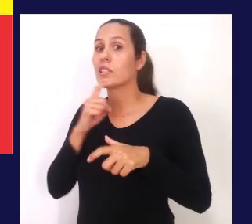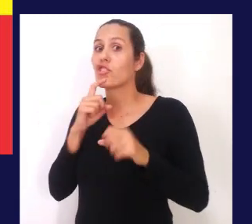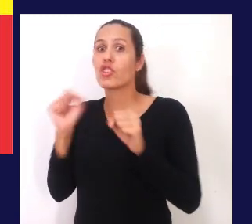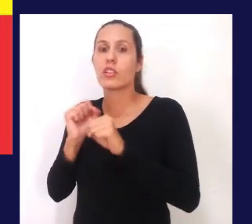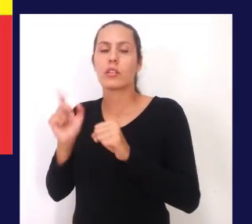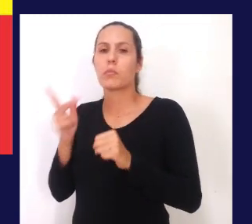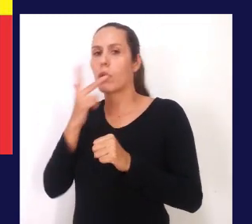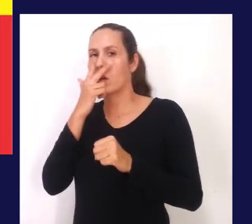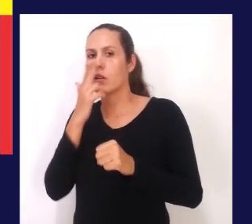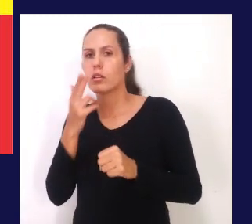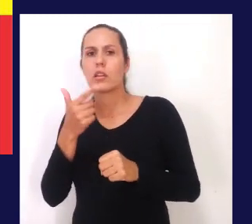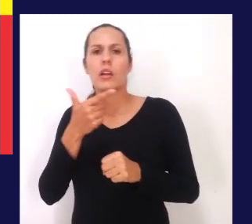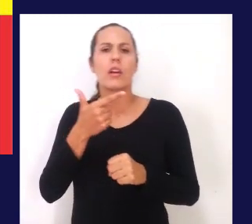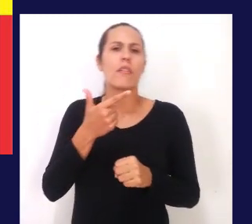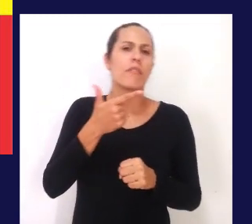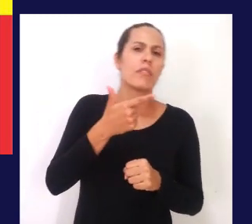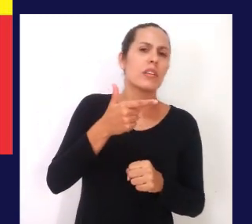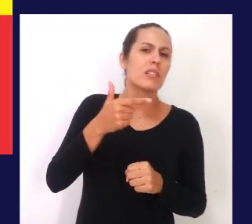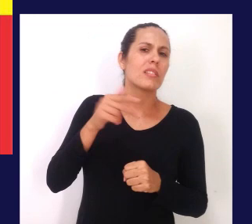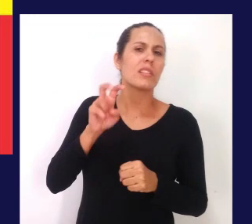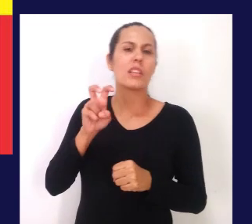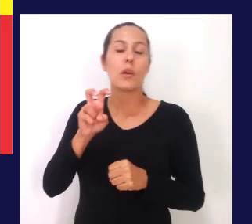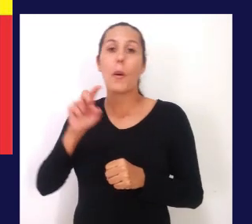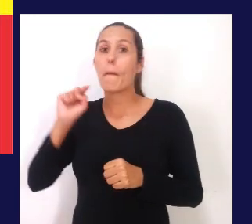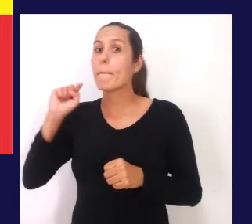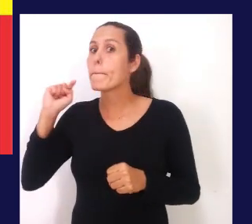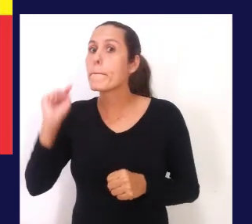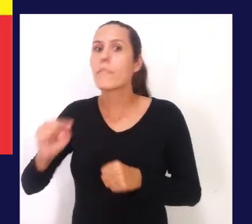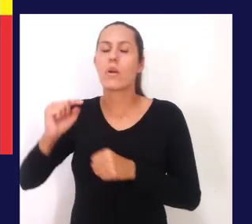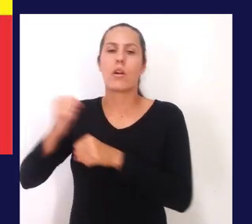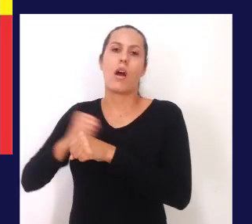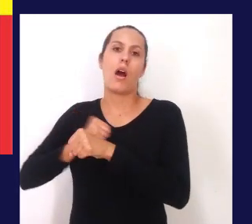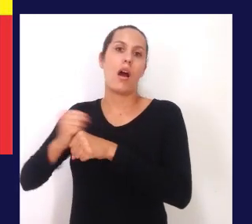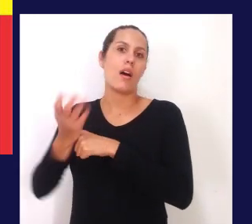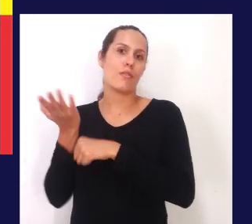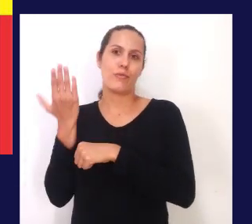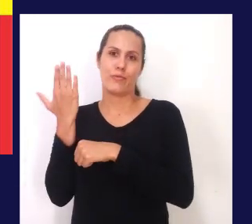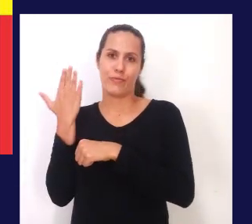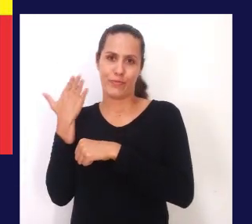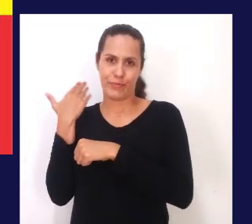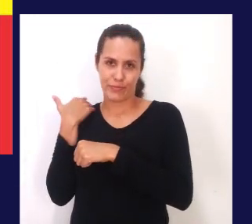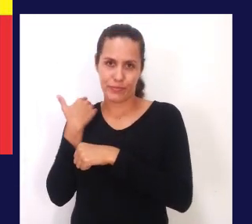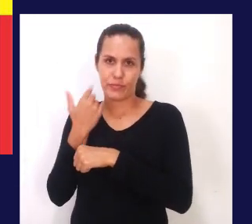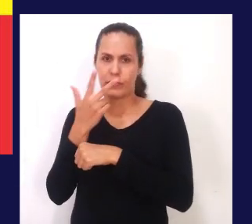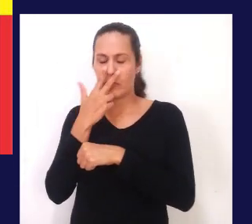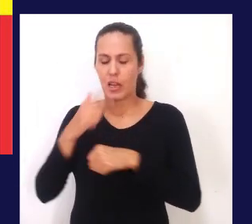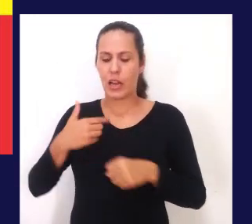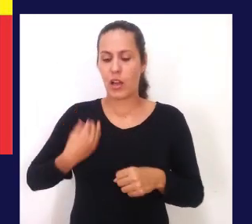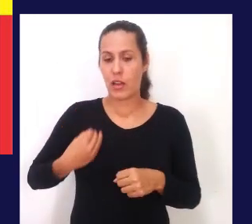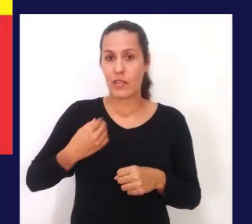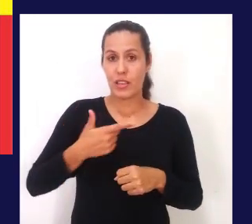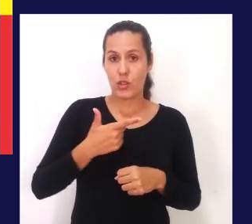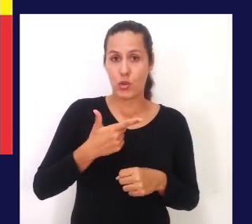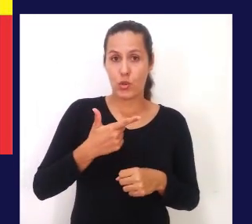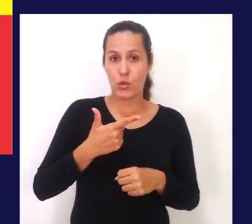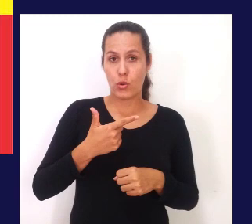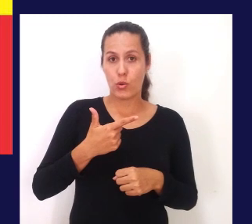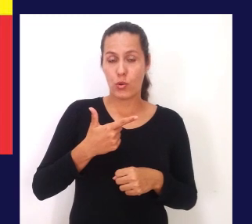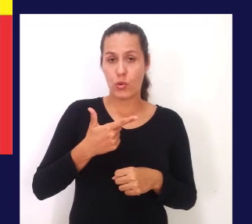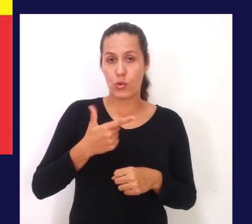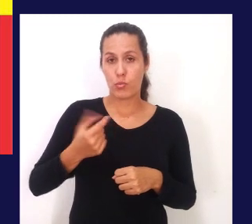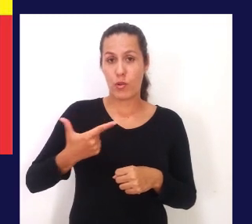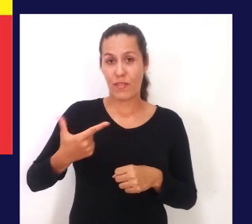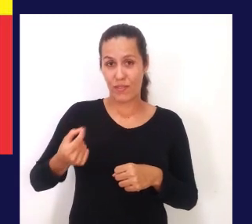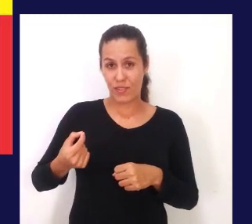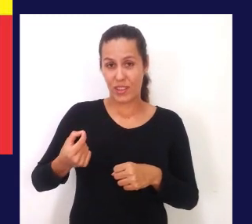foi congelado no gelo. Né? Ele tem aí uma idade aproximada de uns 25 mil anos